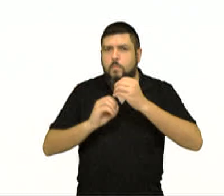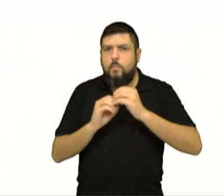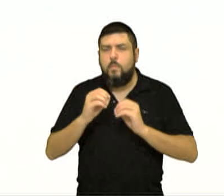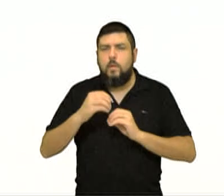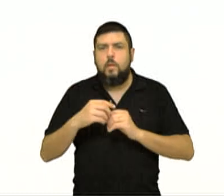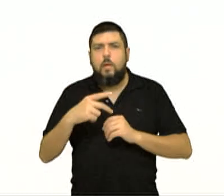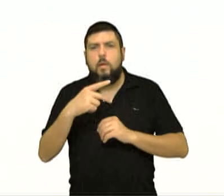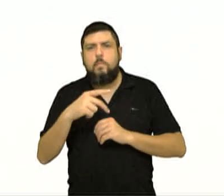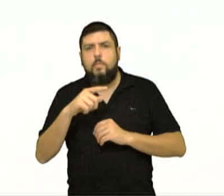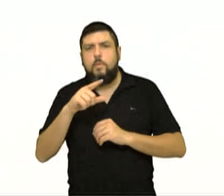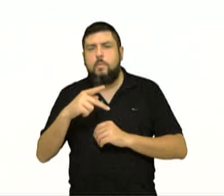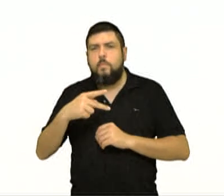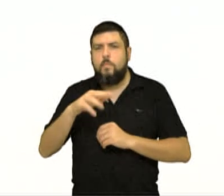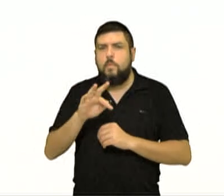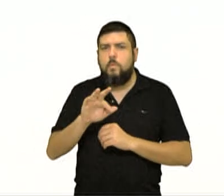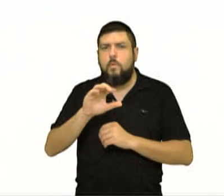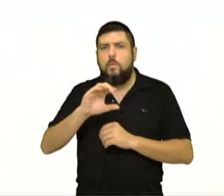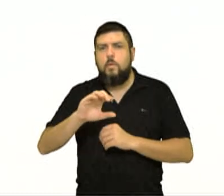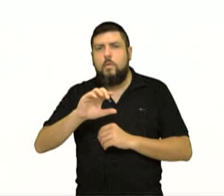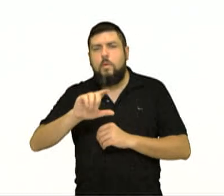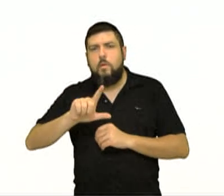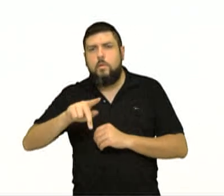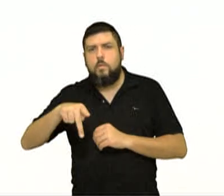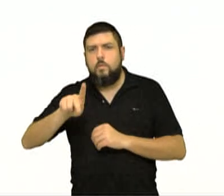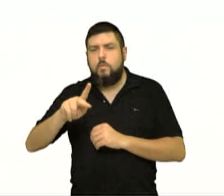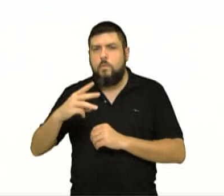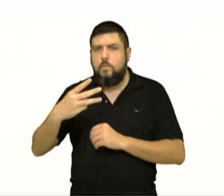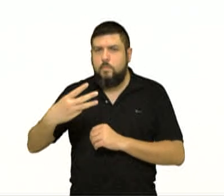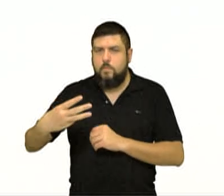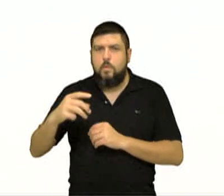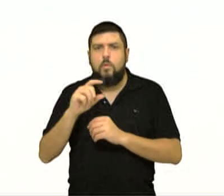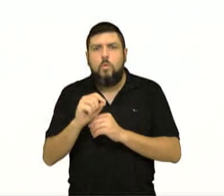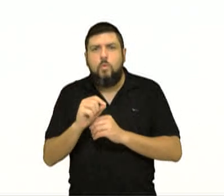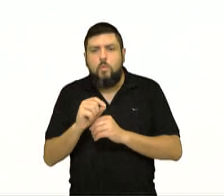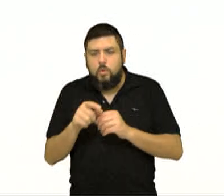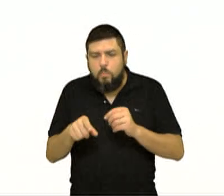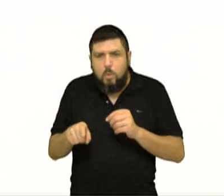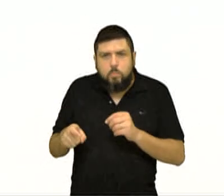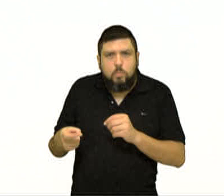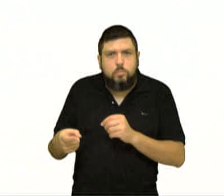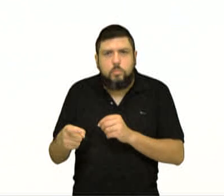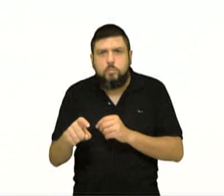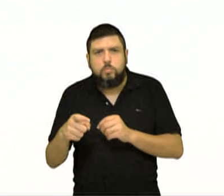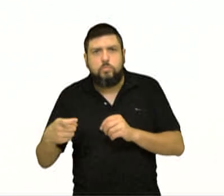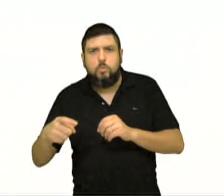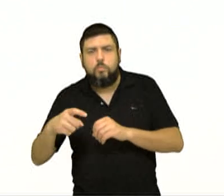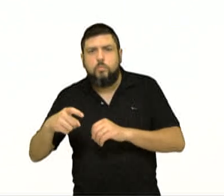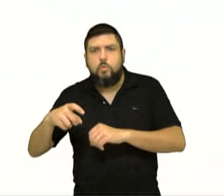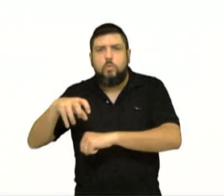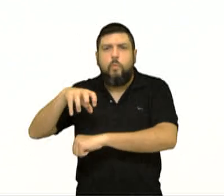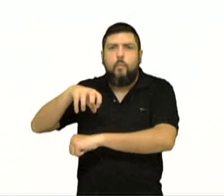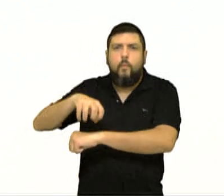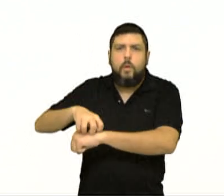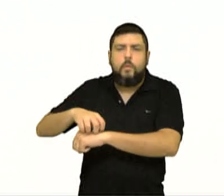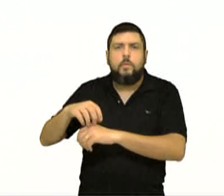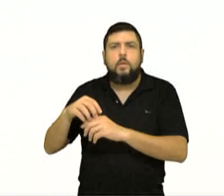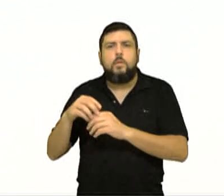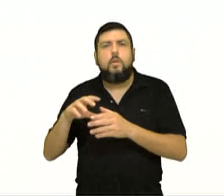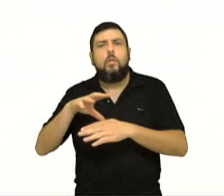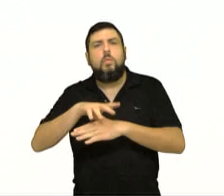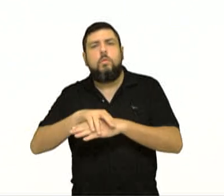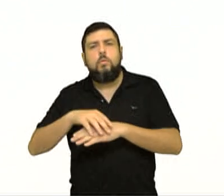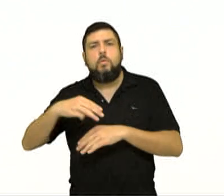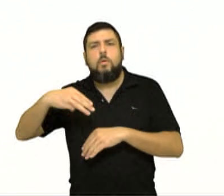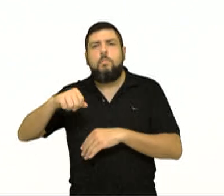PFCLK3 afeta o parasita em diferentes estágios do desenvolvimento, parasita da malária, logicamente, né? Tanto no que chamamos de